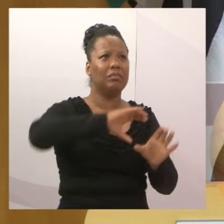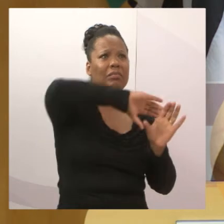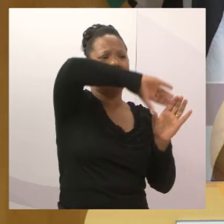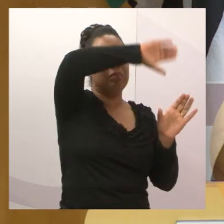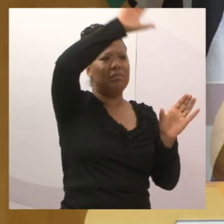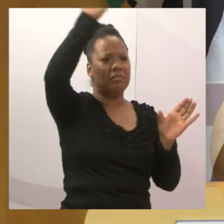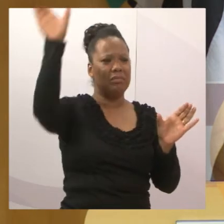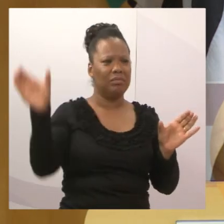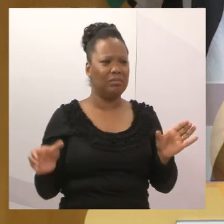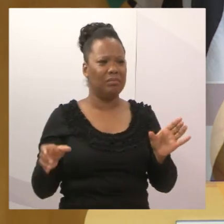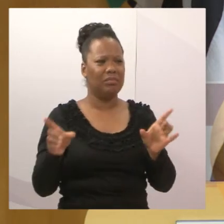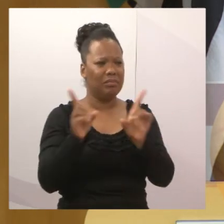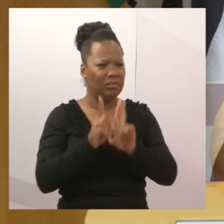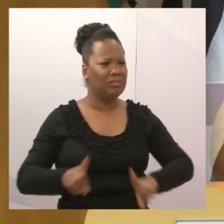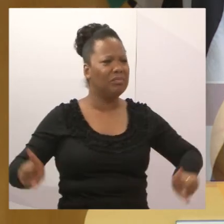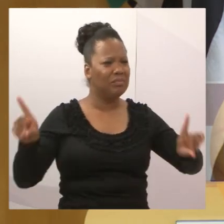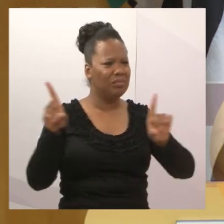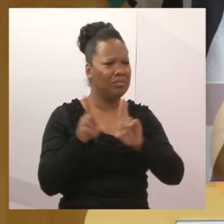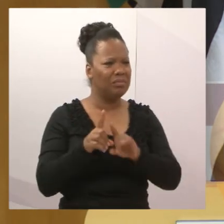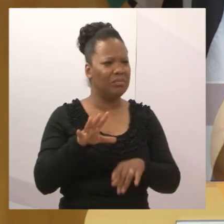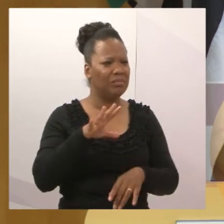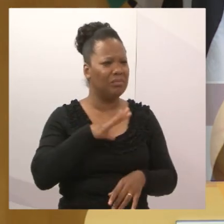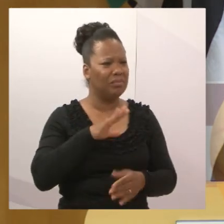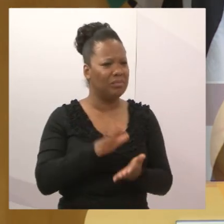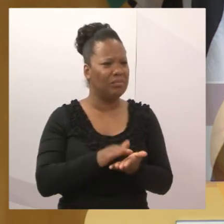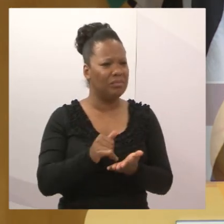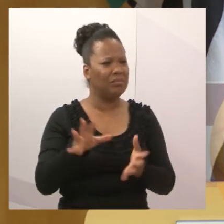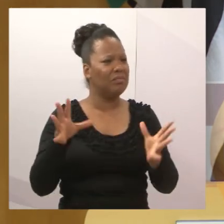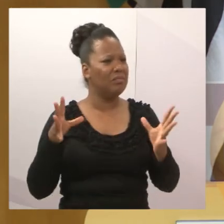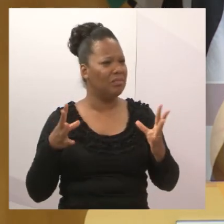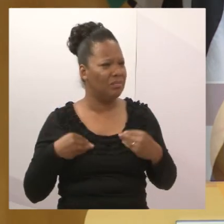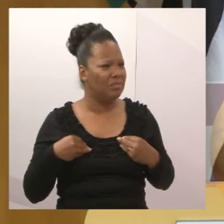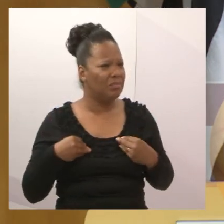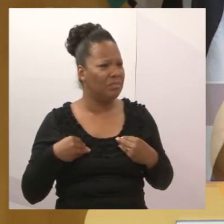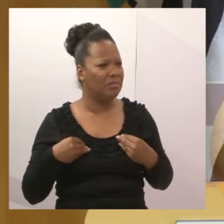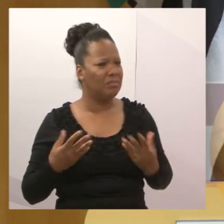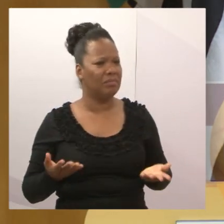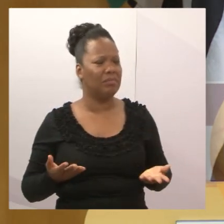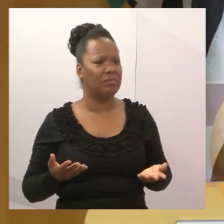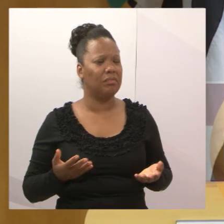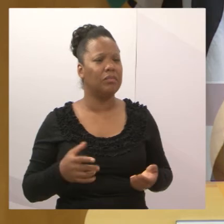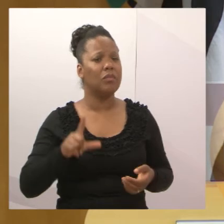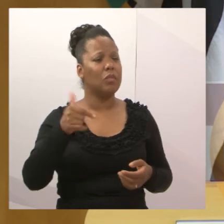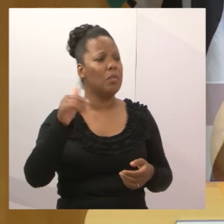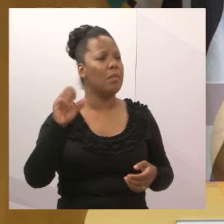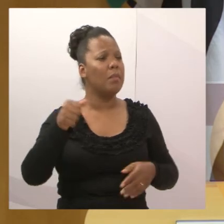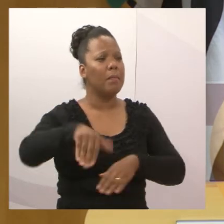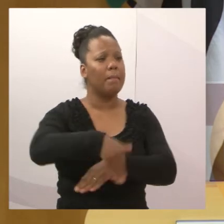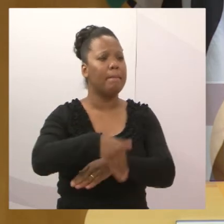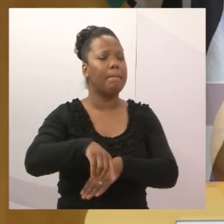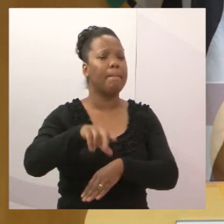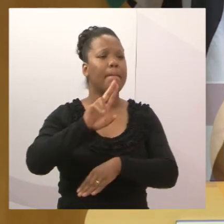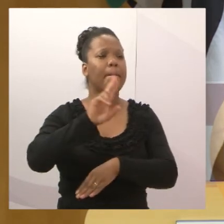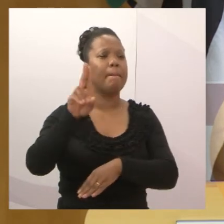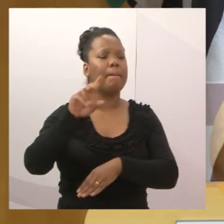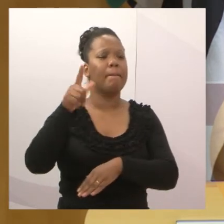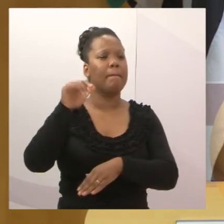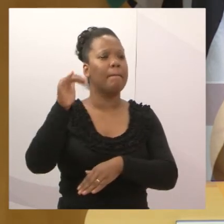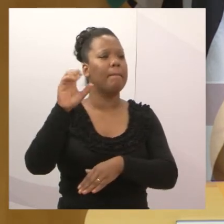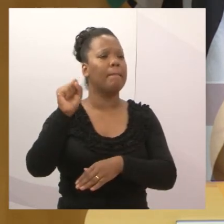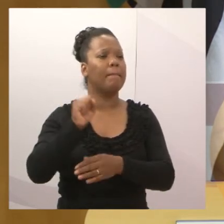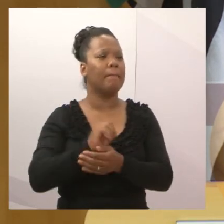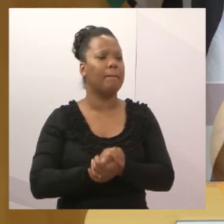entrada digno que o Jacareí merece? Estou falando da Avenida Lucas Nogueira Garcês. Sem contar o quê? Que